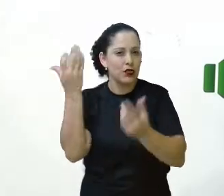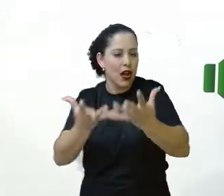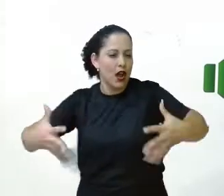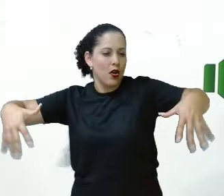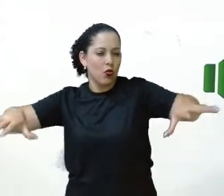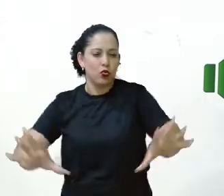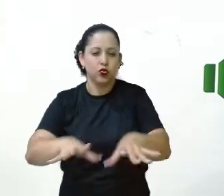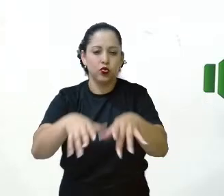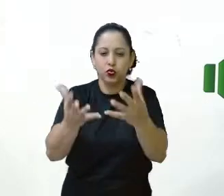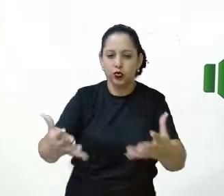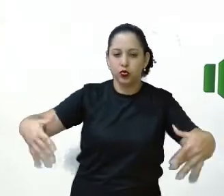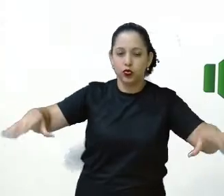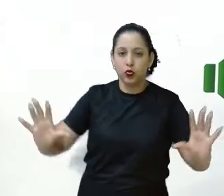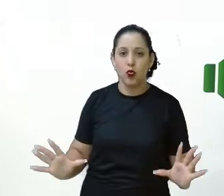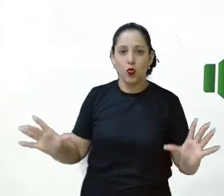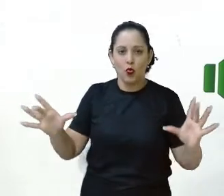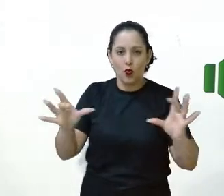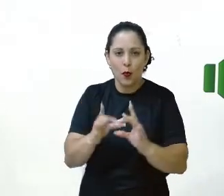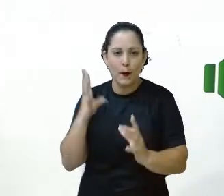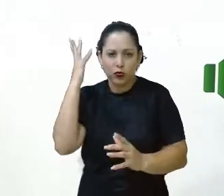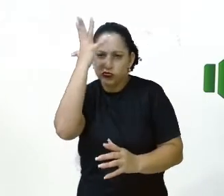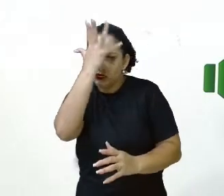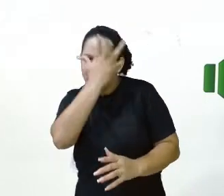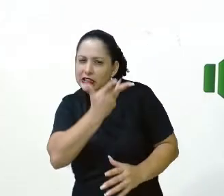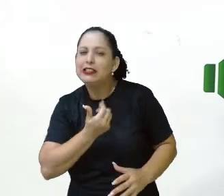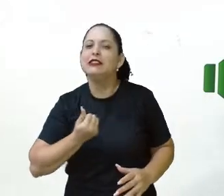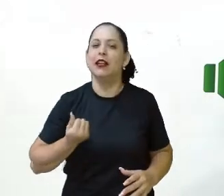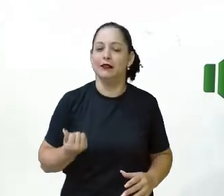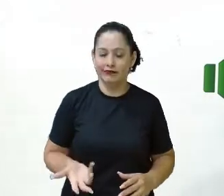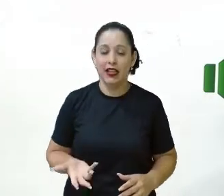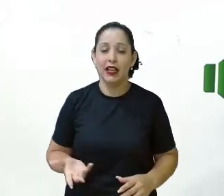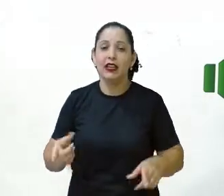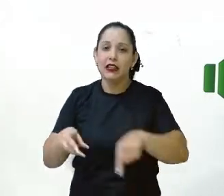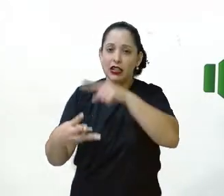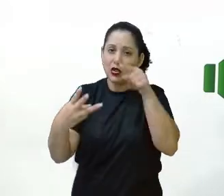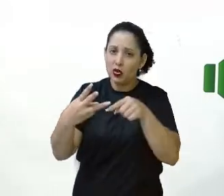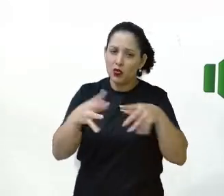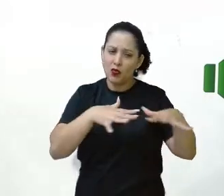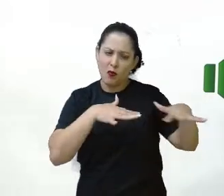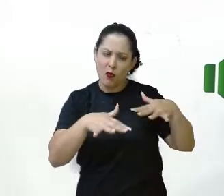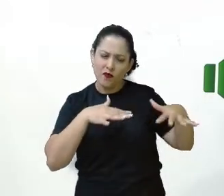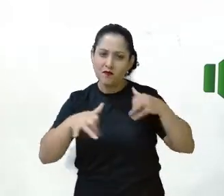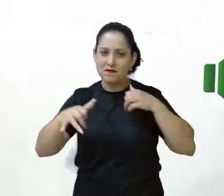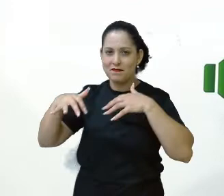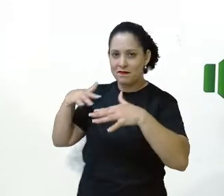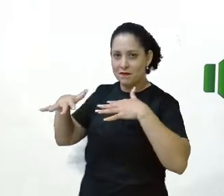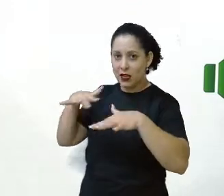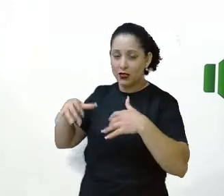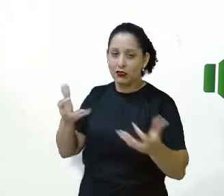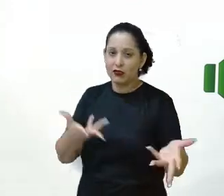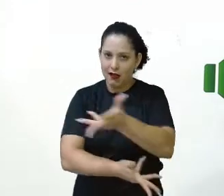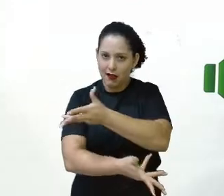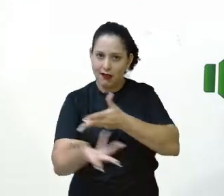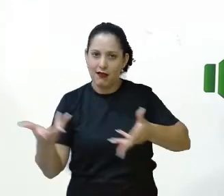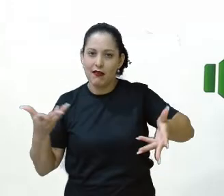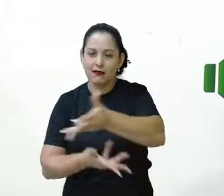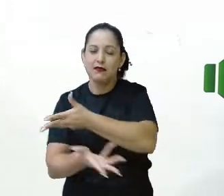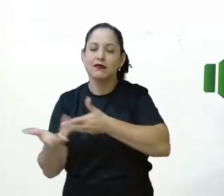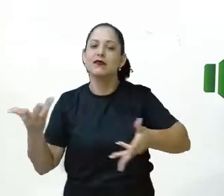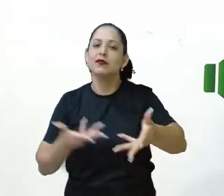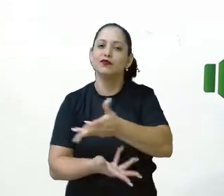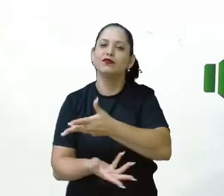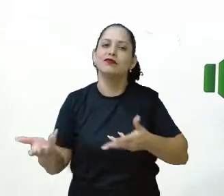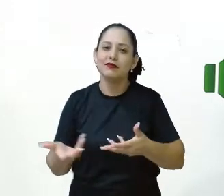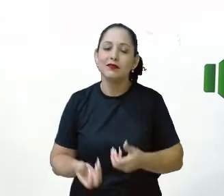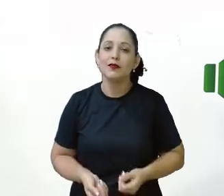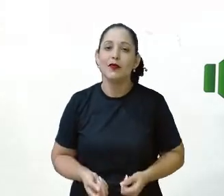bonita, mais rica, mais interessante. E o ritmo está junto ali, determinando, não